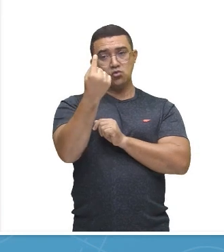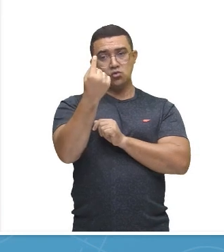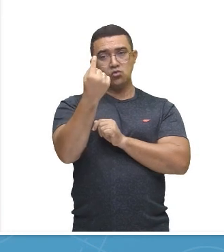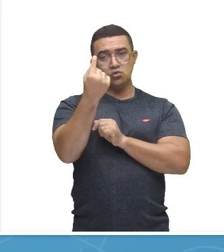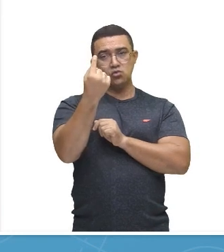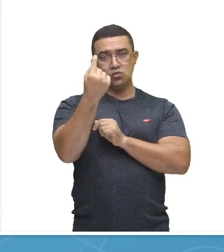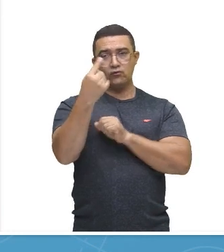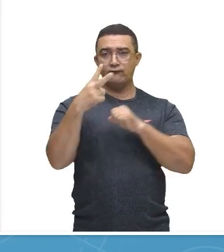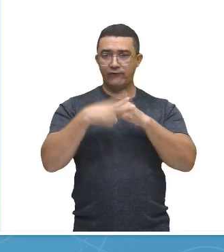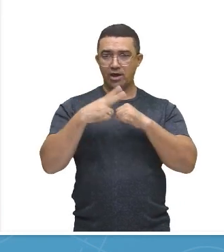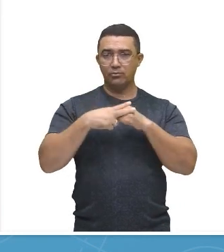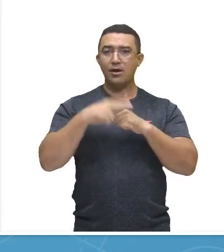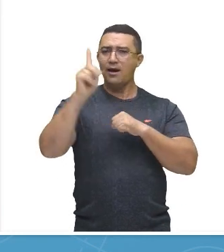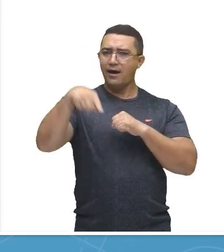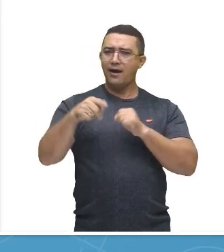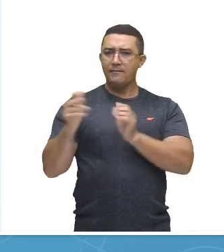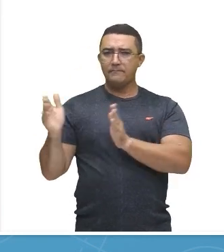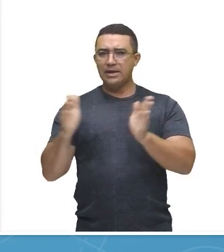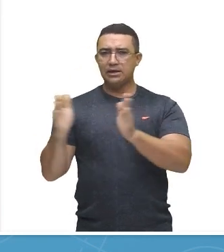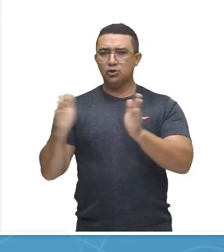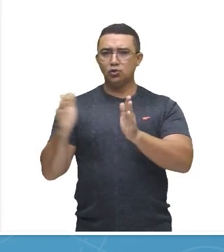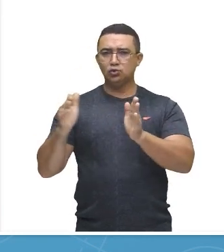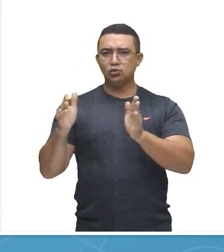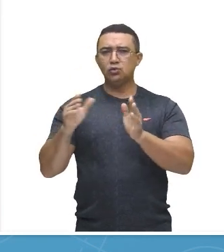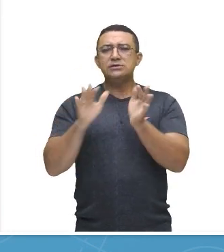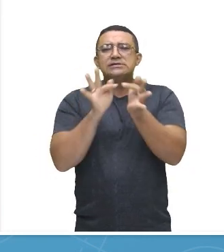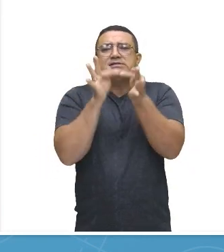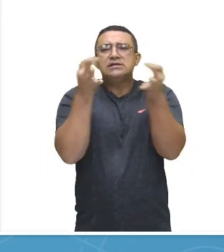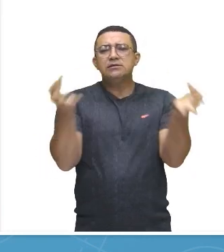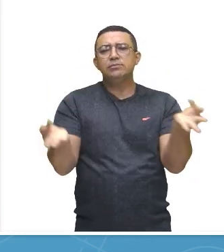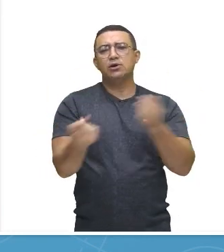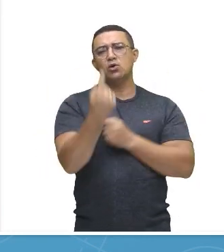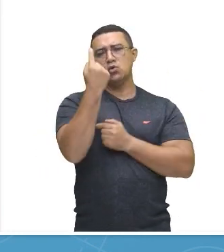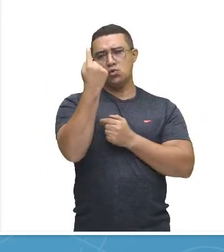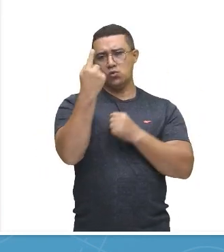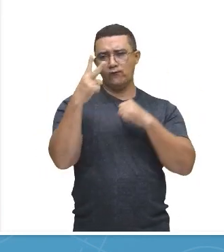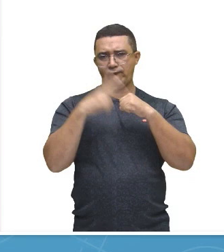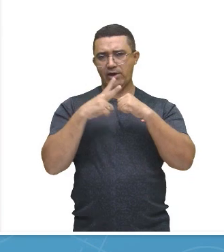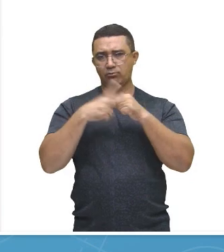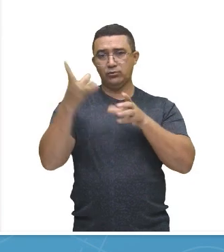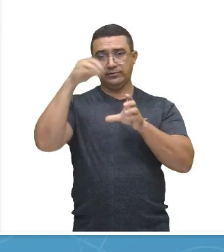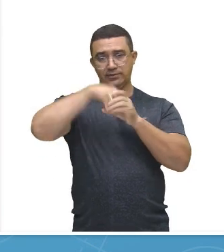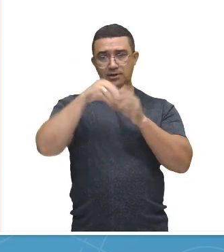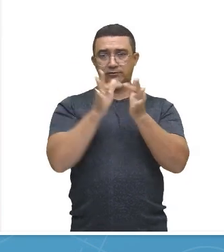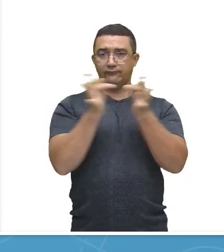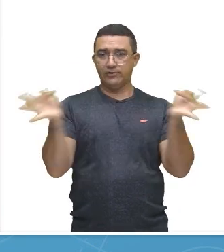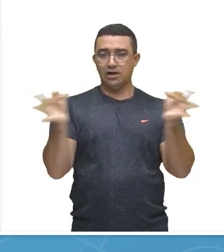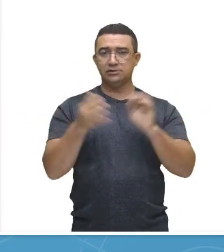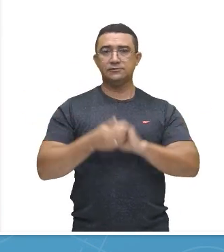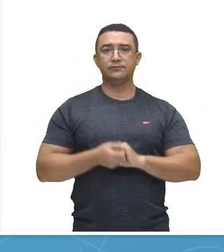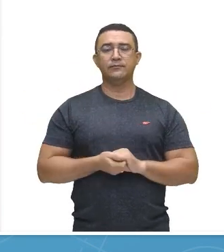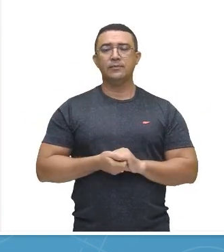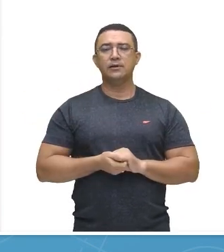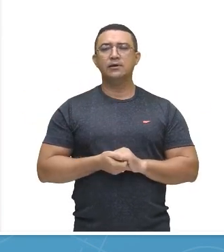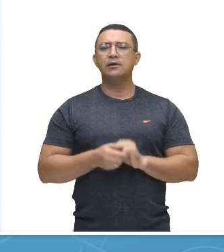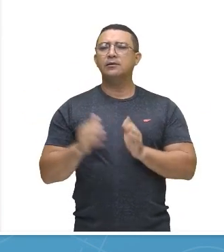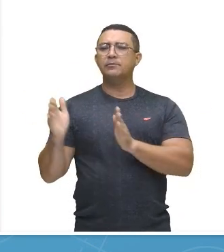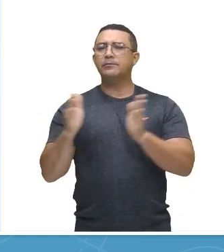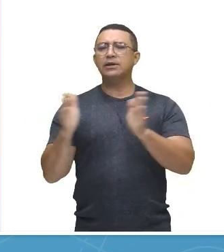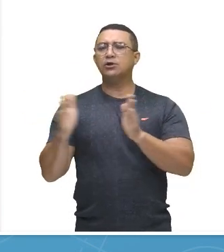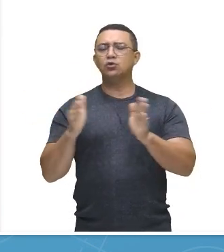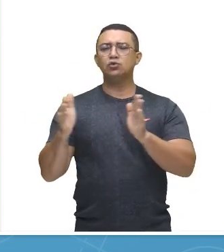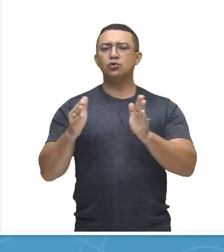período simples. Período simples, apenas um verbo. O que você lembra sobre o período composto? Período